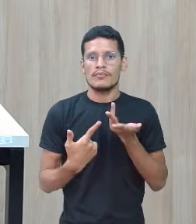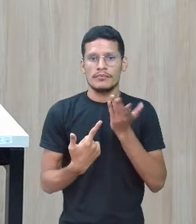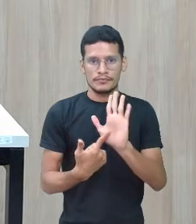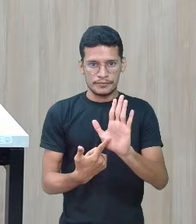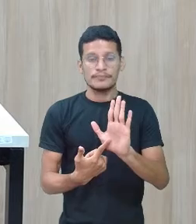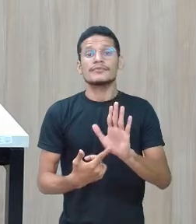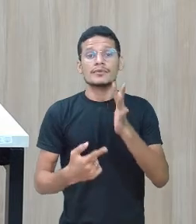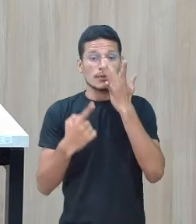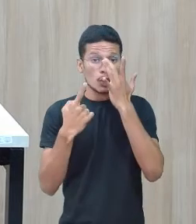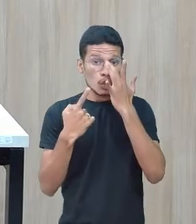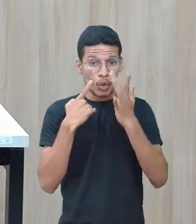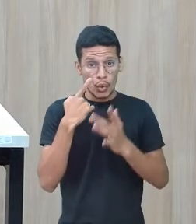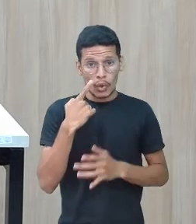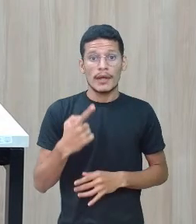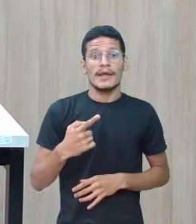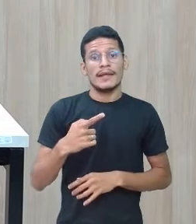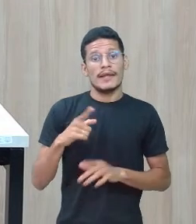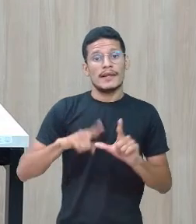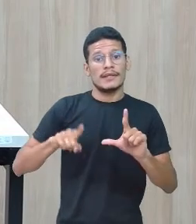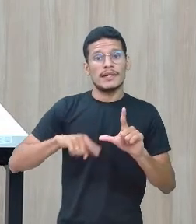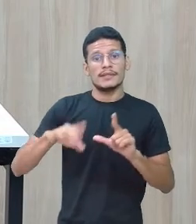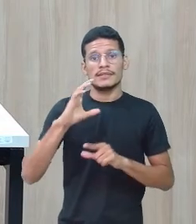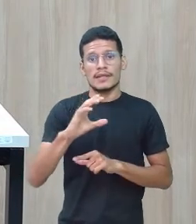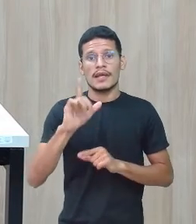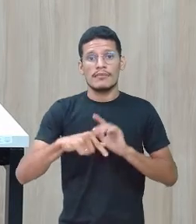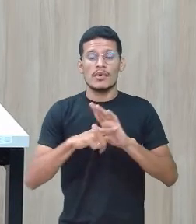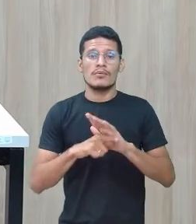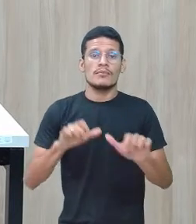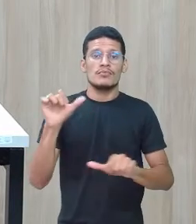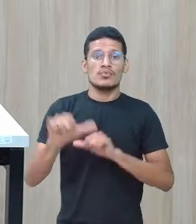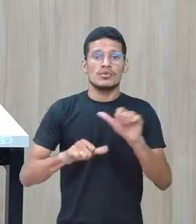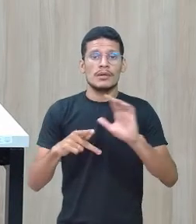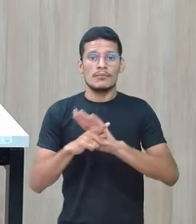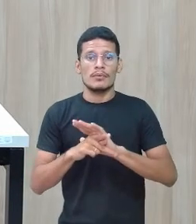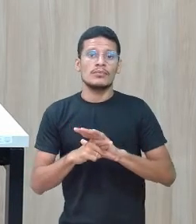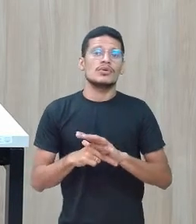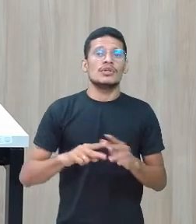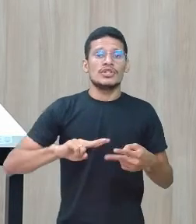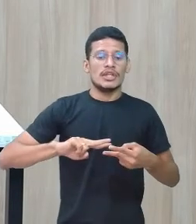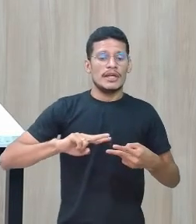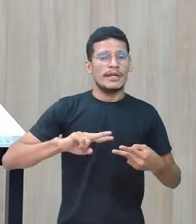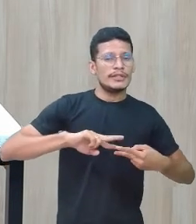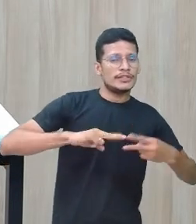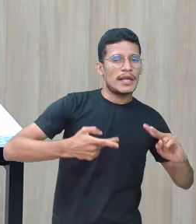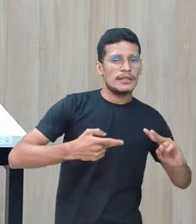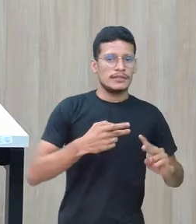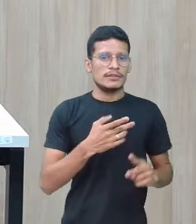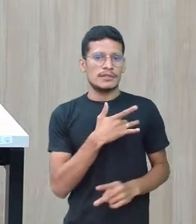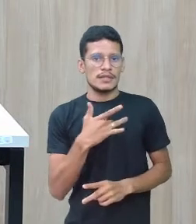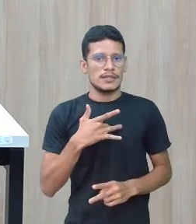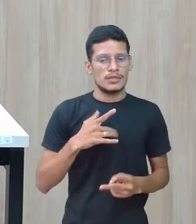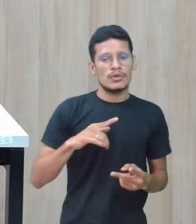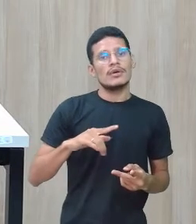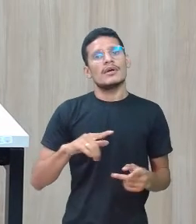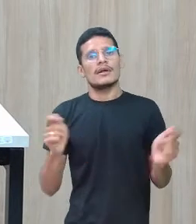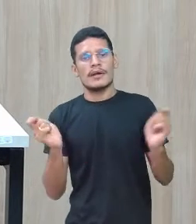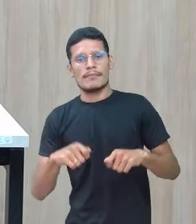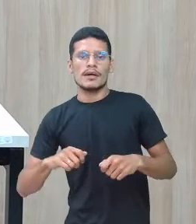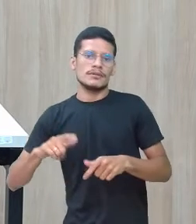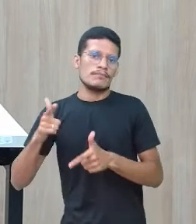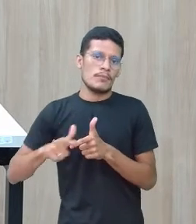a letra C está dizendo que é a troca de genes sadios por genes defeituosos, mas é o contrário, né? É a troca de